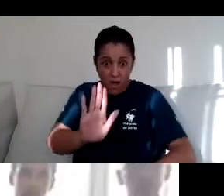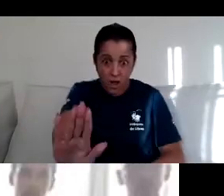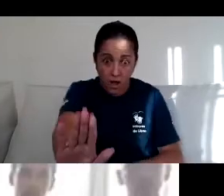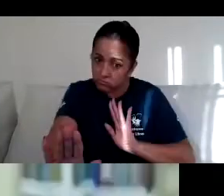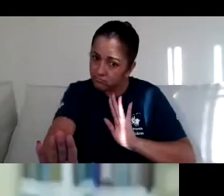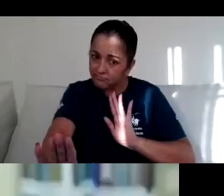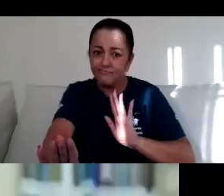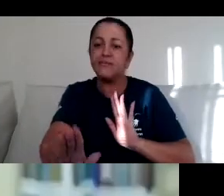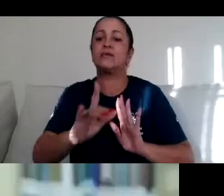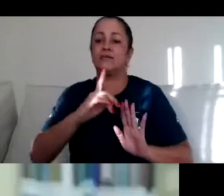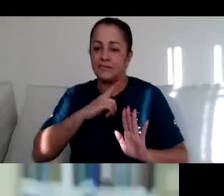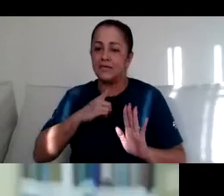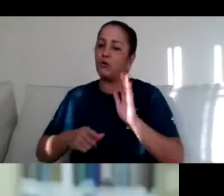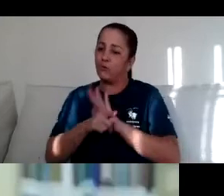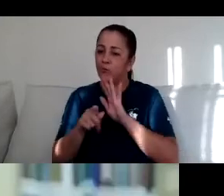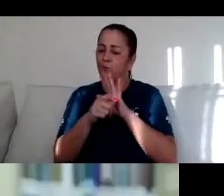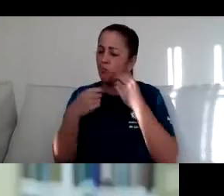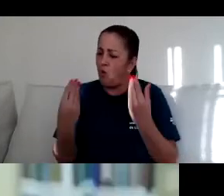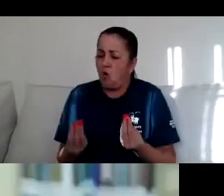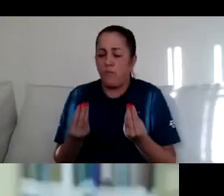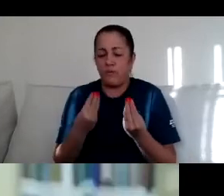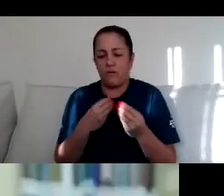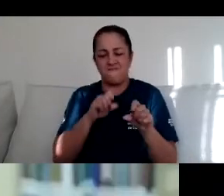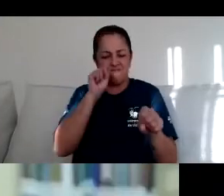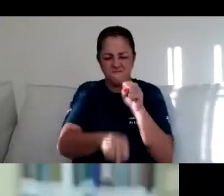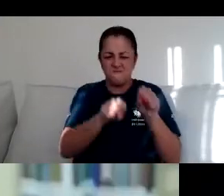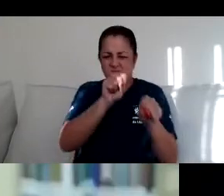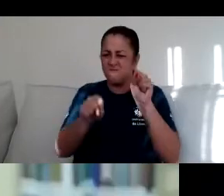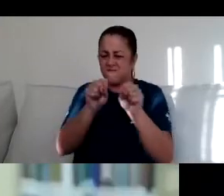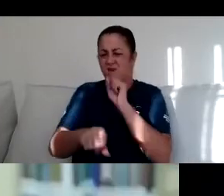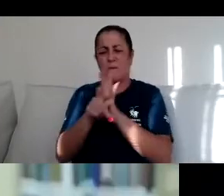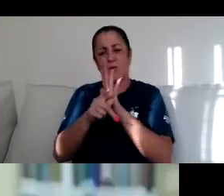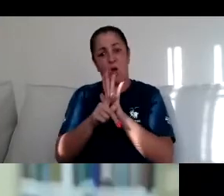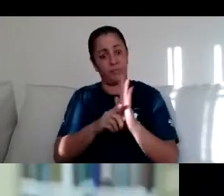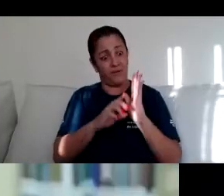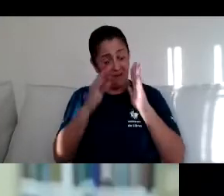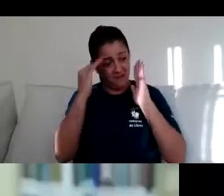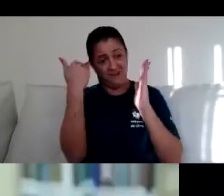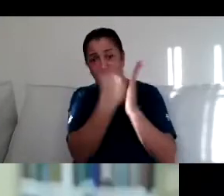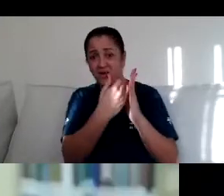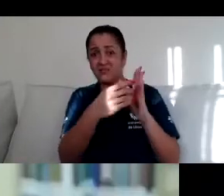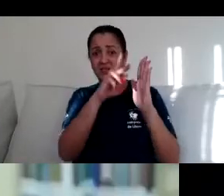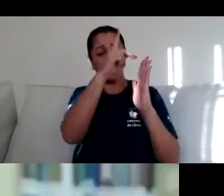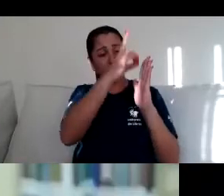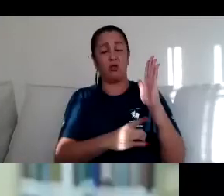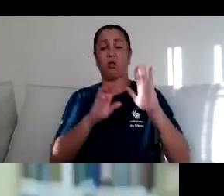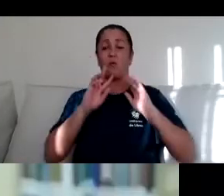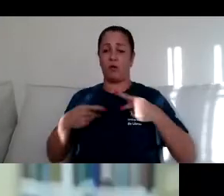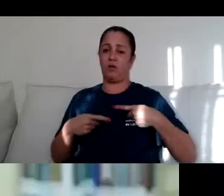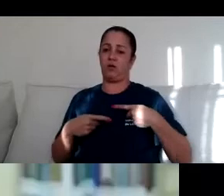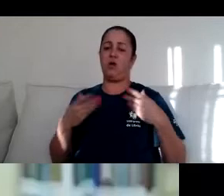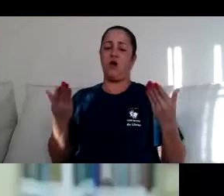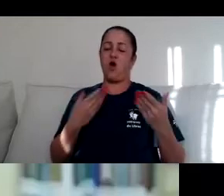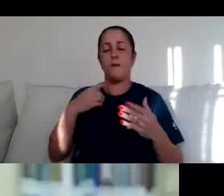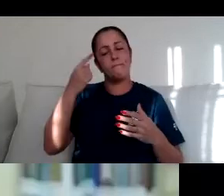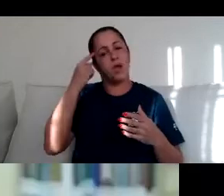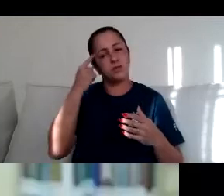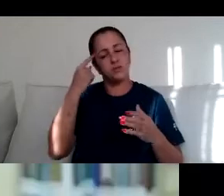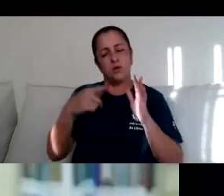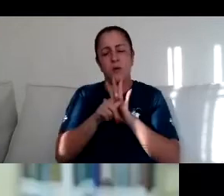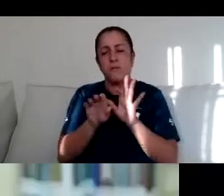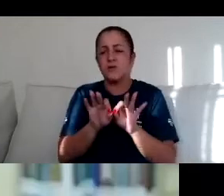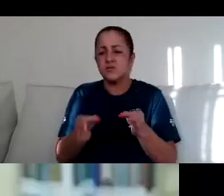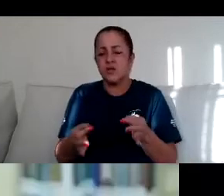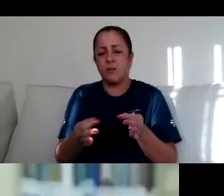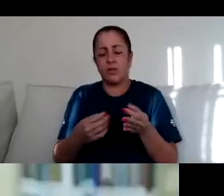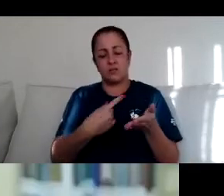as formas de violação de direitos humanos. E quando a Djamila nos pergunta em seu livro, Pequeno Manual Antirracista, o que